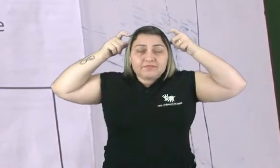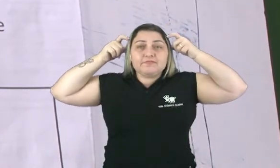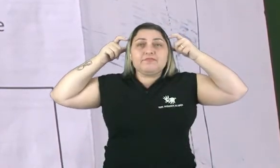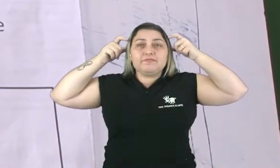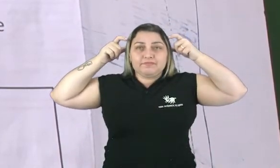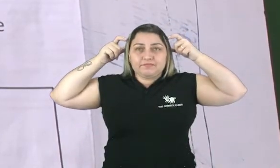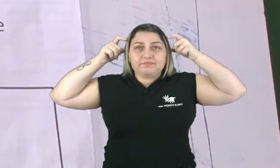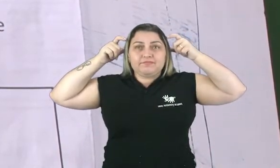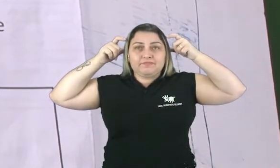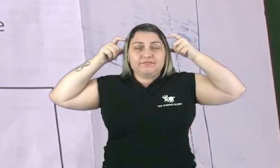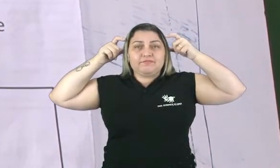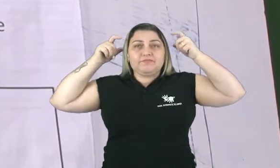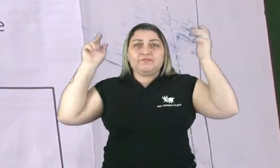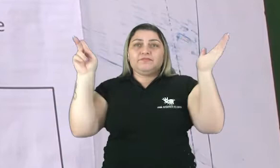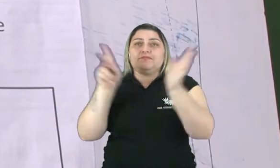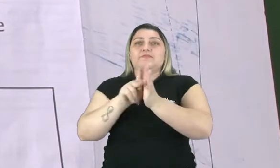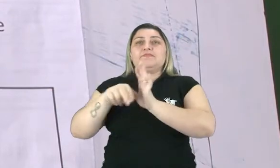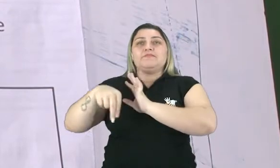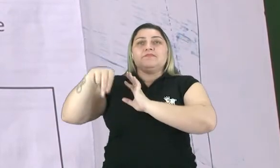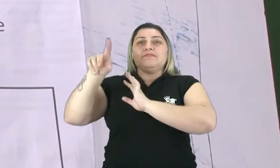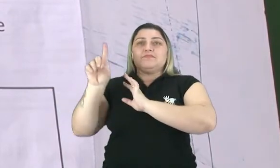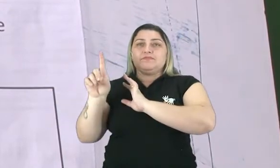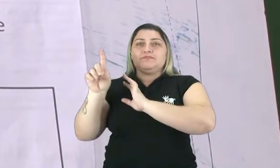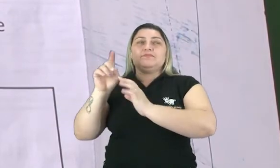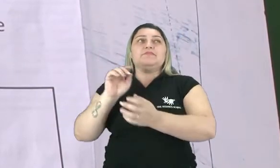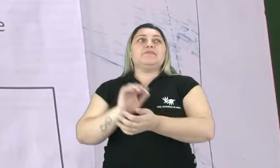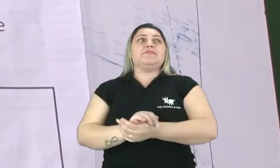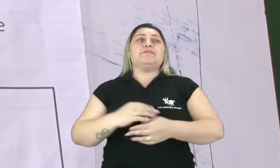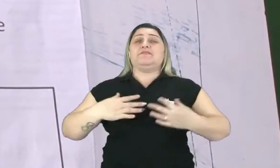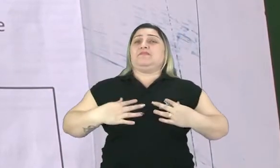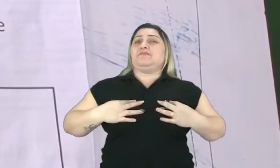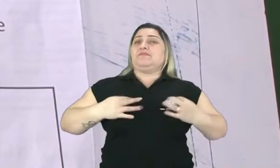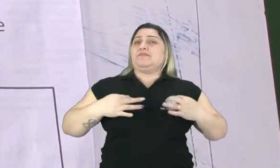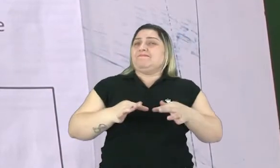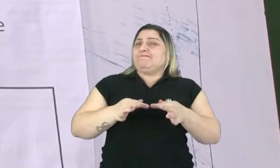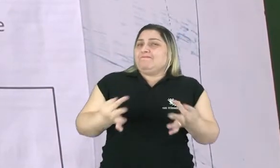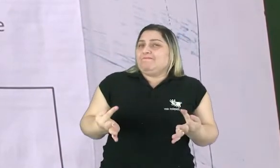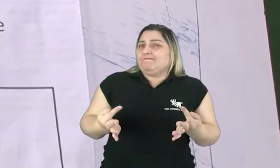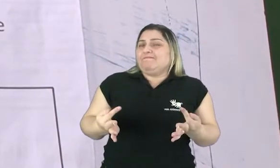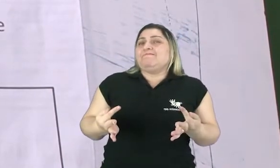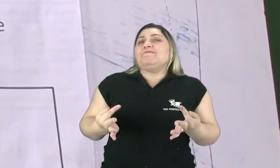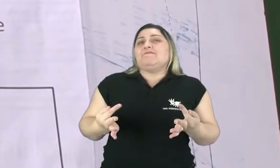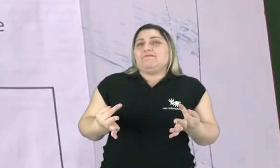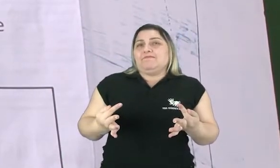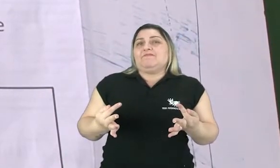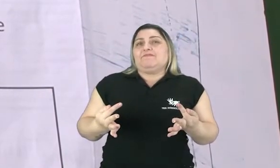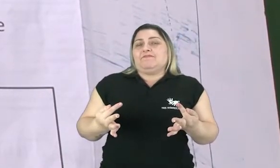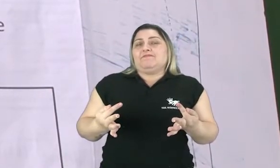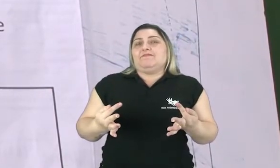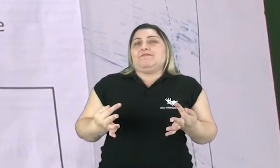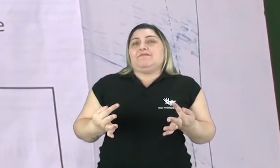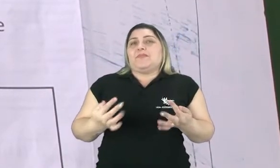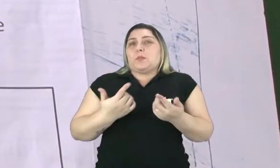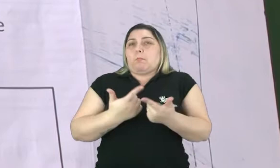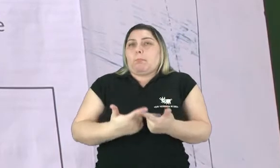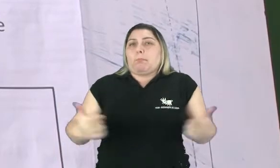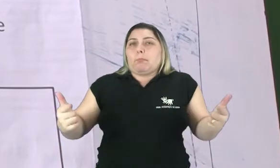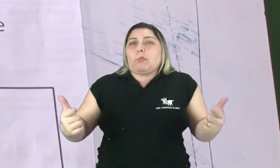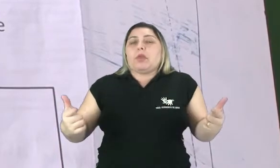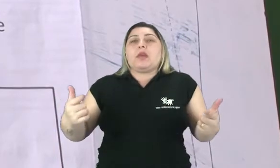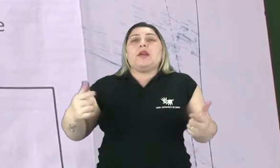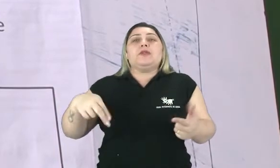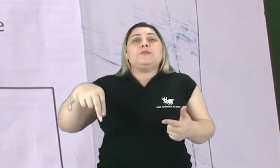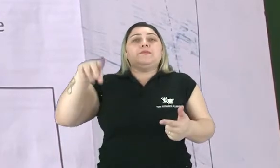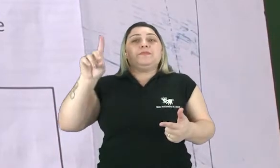de aqueles típicos do Nordeste, né, de nordestinos, uma roupa mais simples, aquela roupa que lembra a seca do